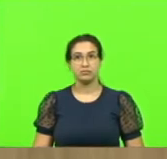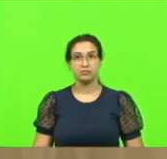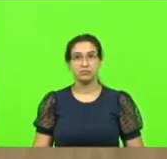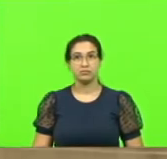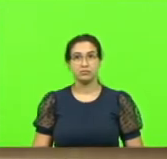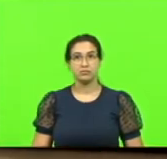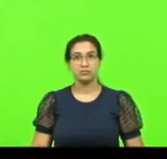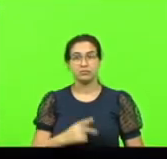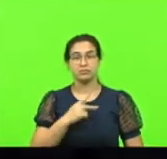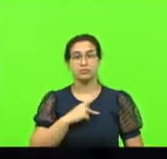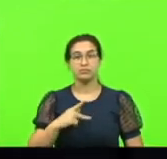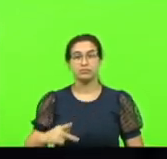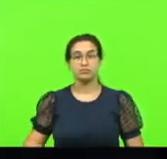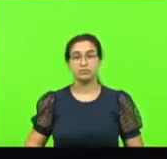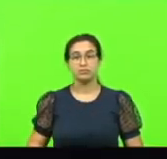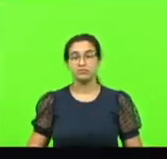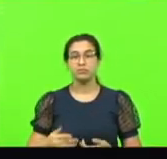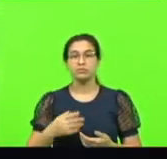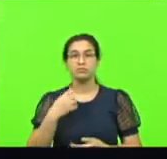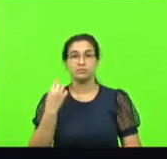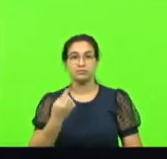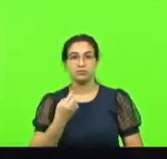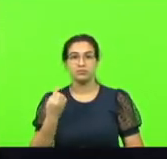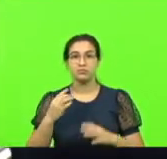Senhor presidente, senhores deputados,